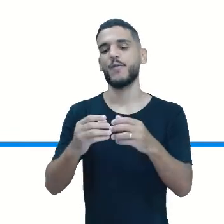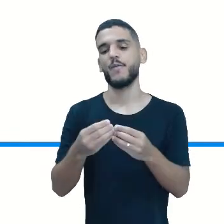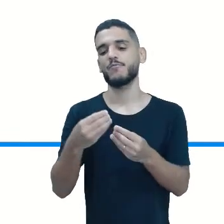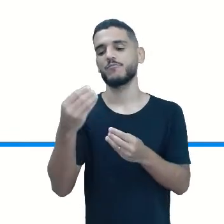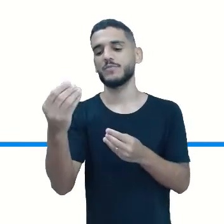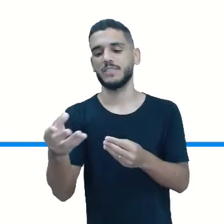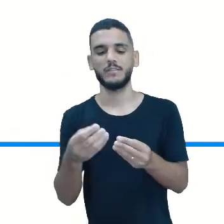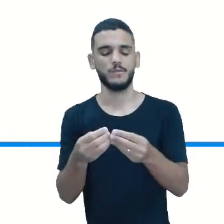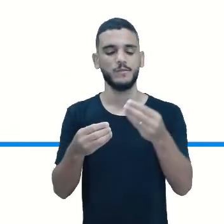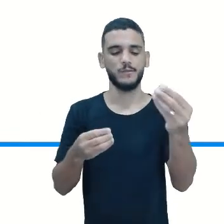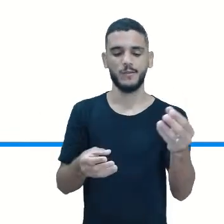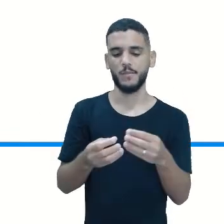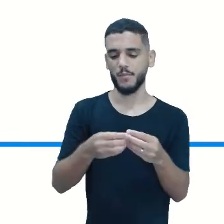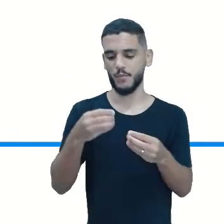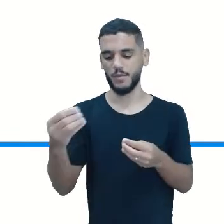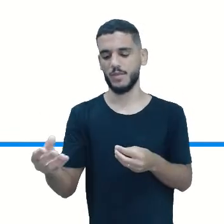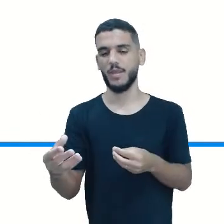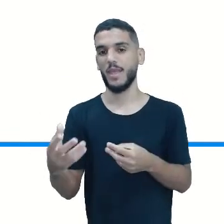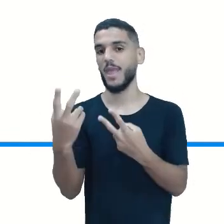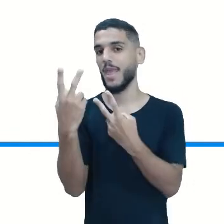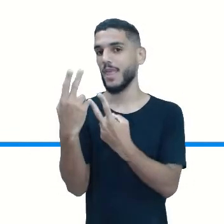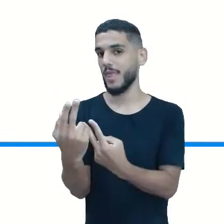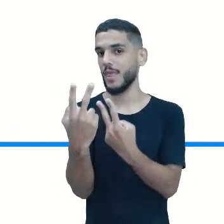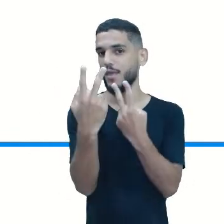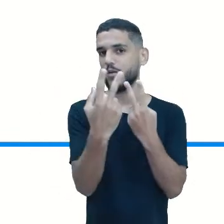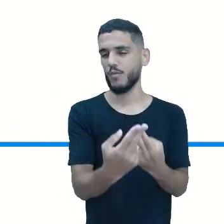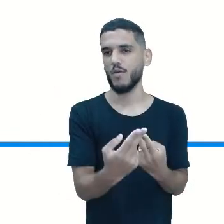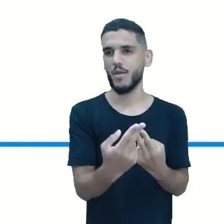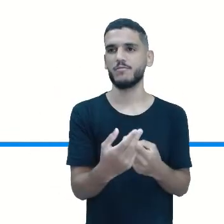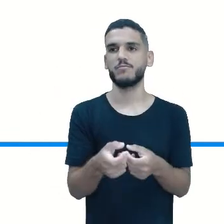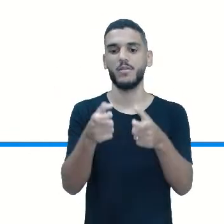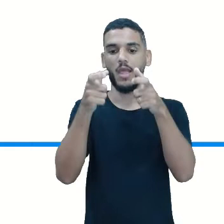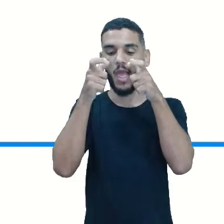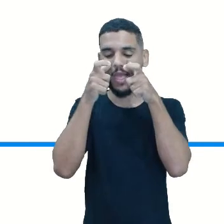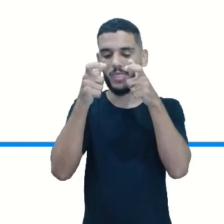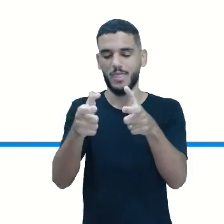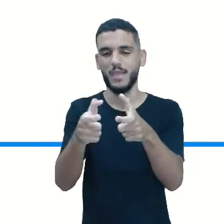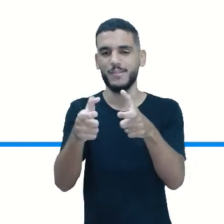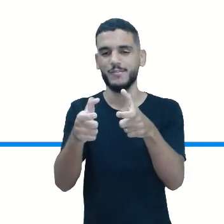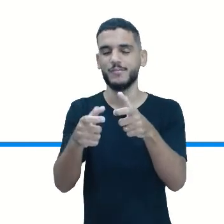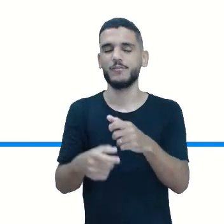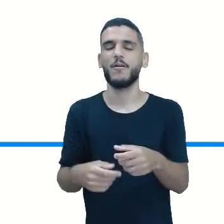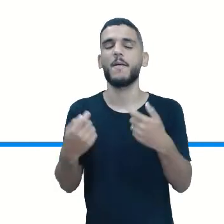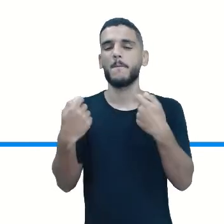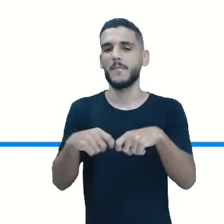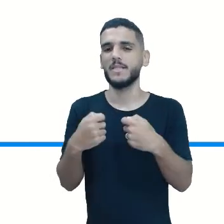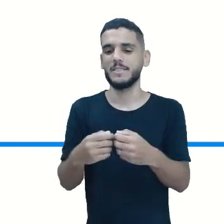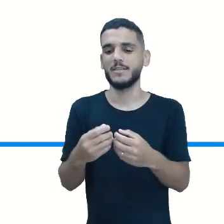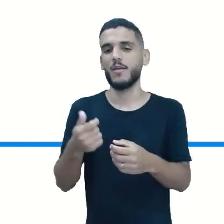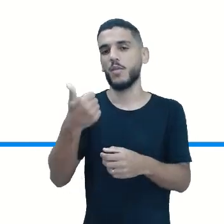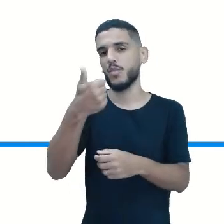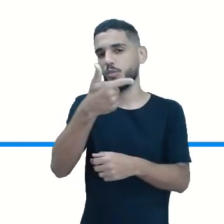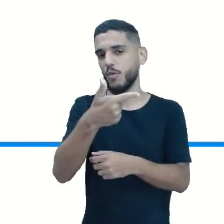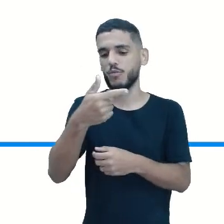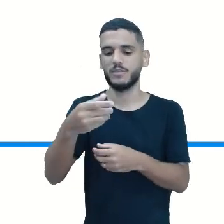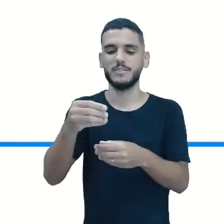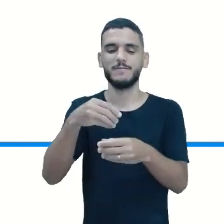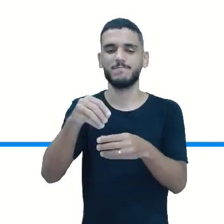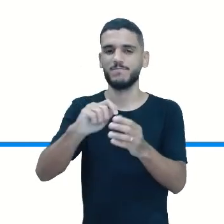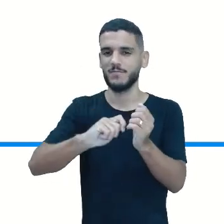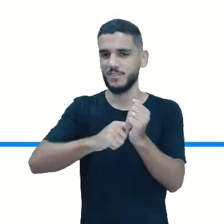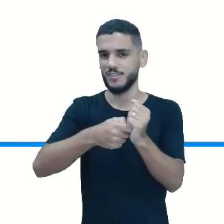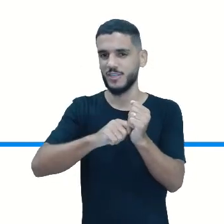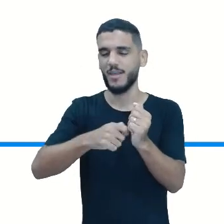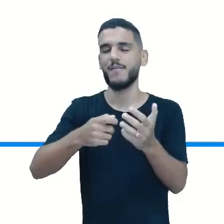em partes iguais. Fiquem atentos a isso. Tem que ser distribuídos 12 chaveiros em partes